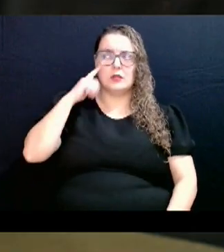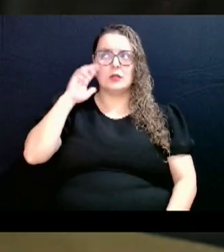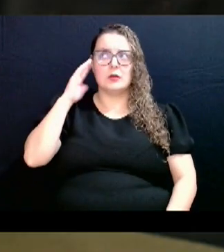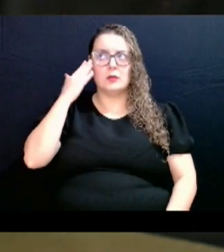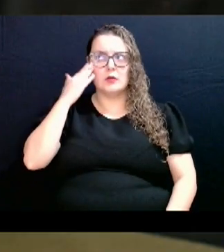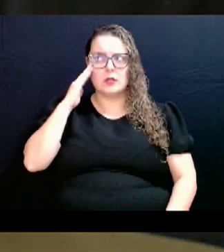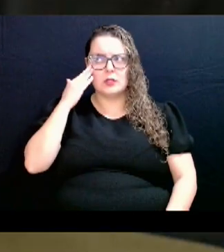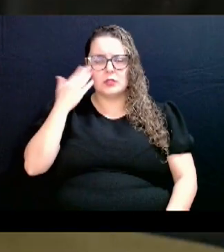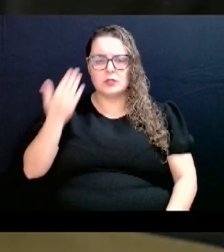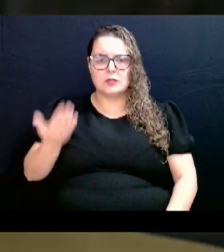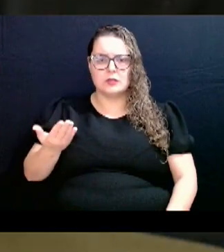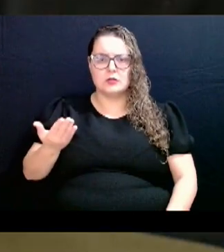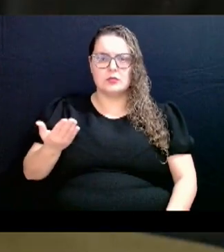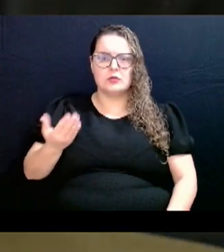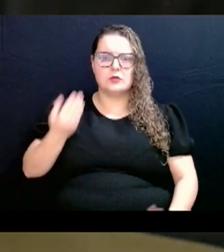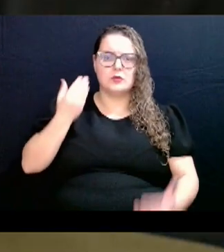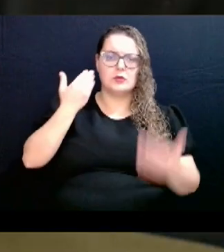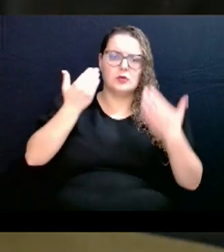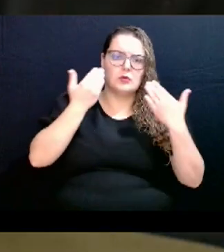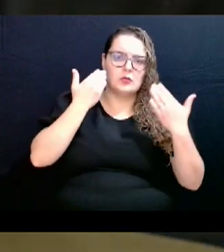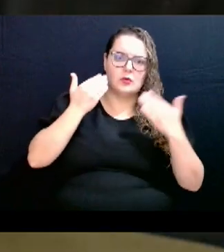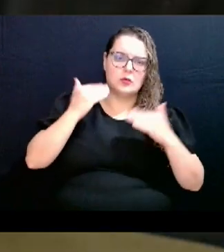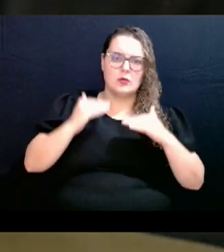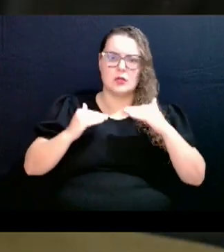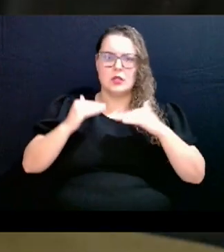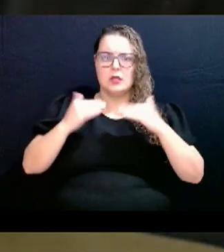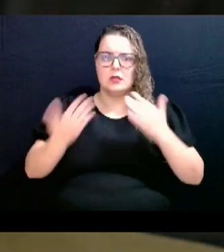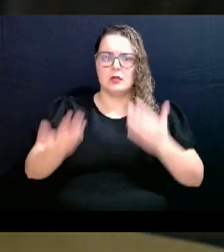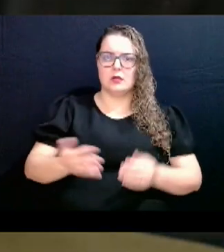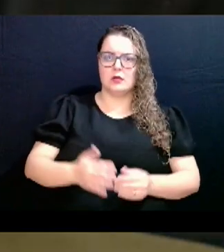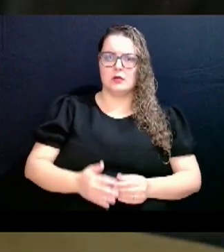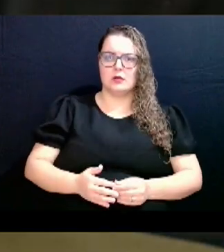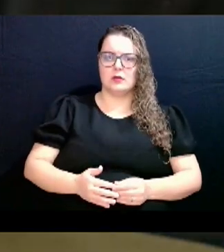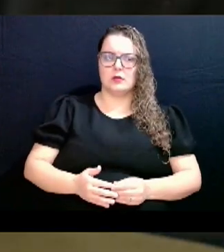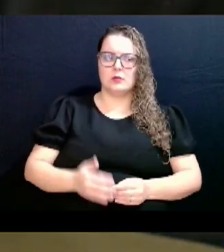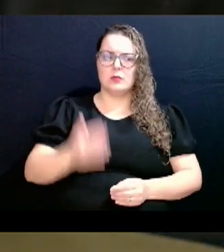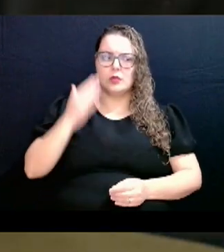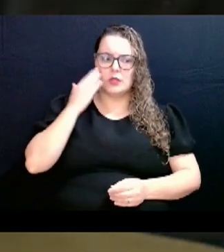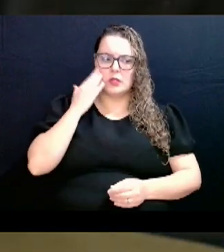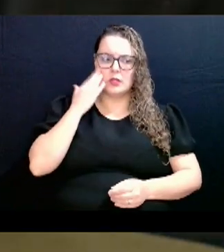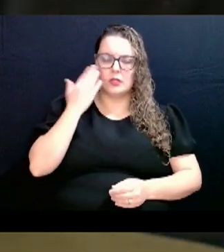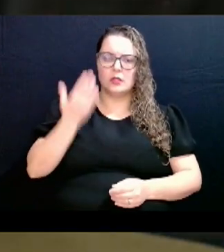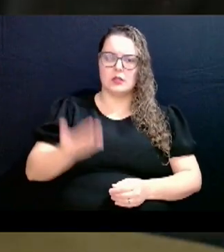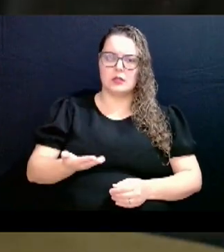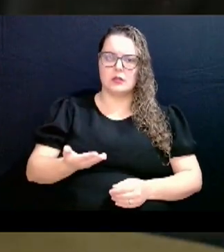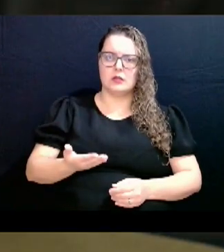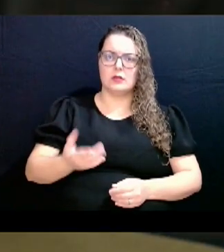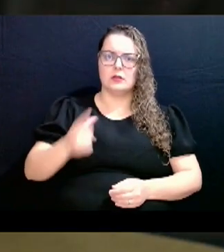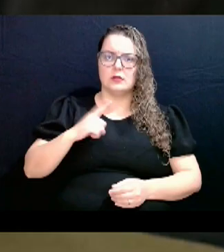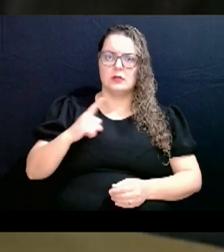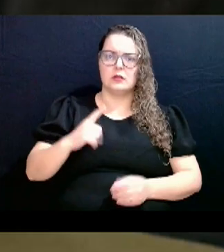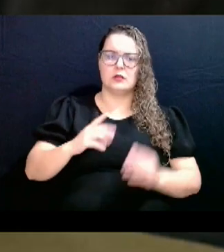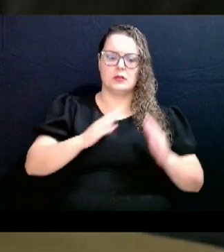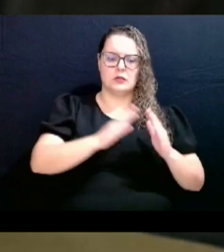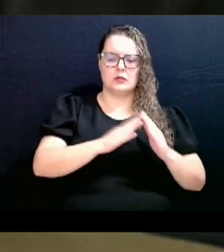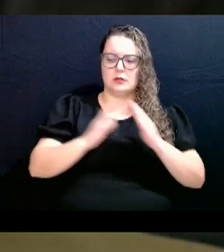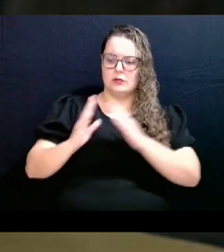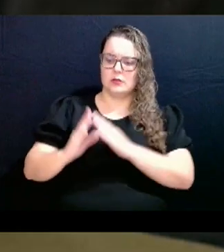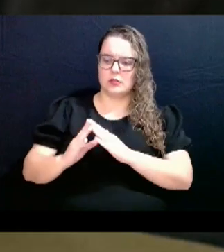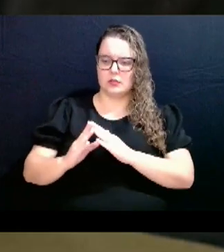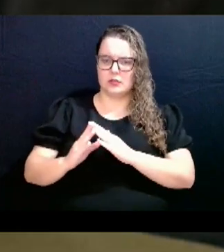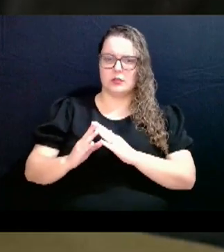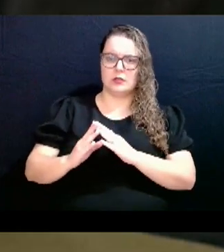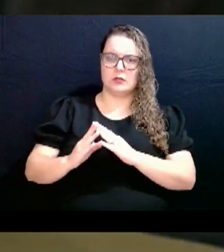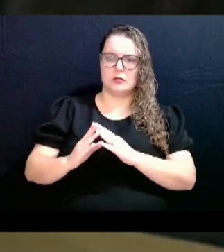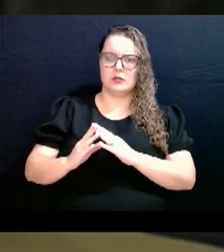ter um psicológico equilibrado para entender que ela tem 2 casas e que ela fica um dia